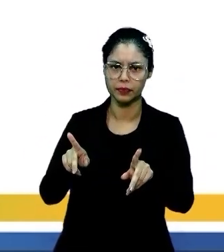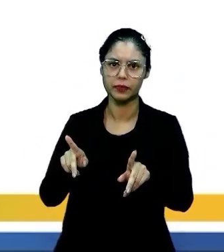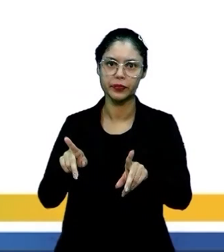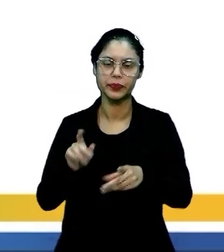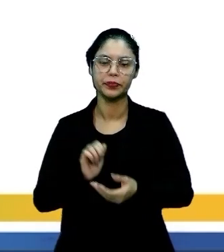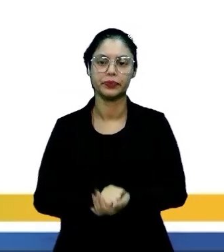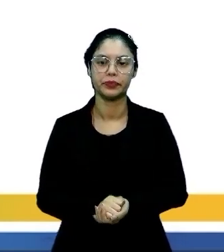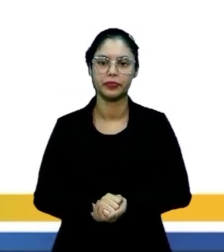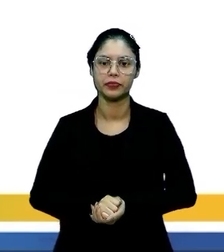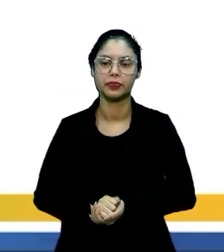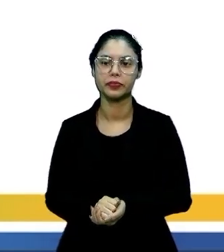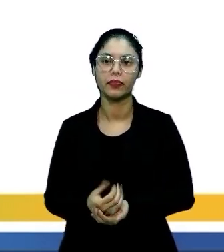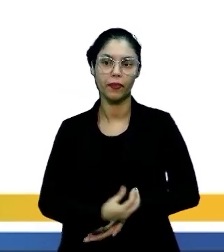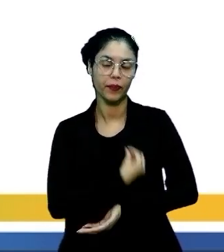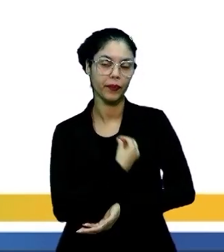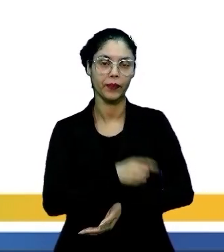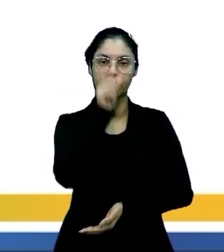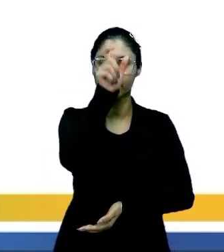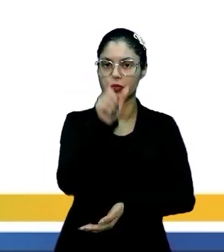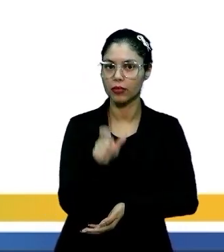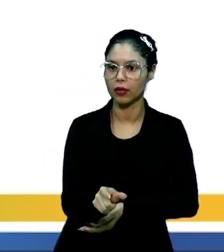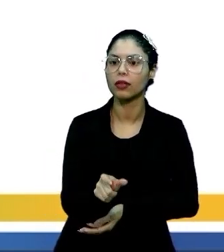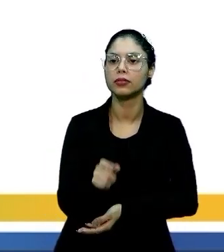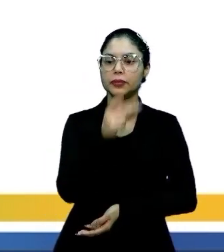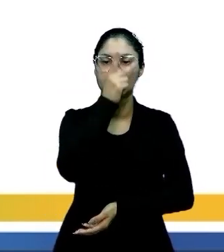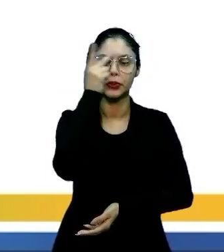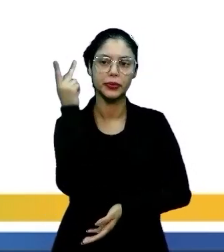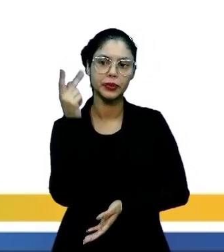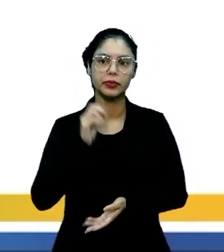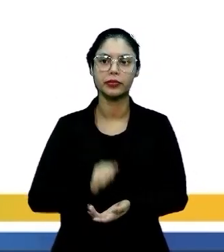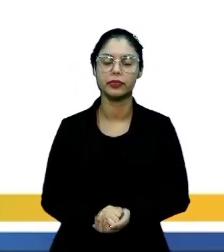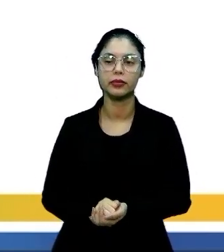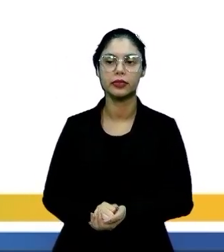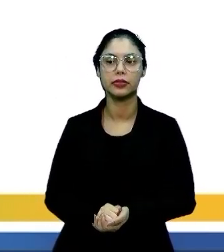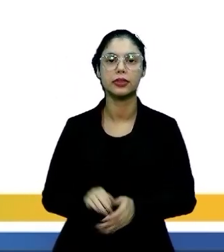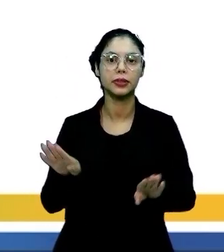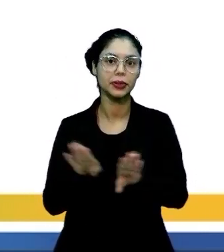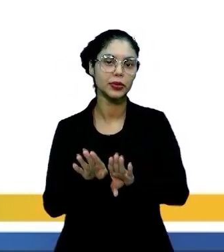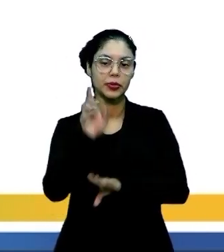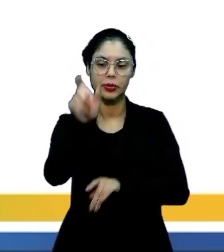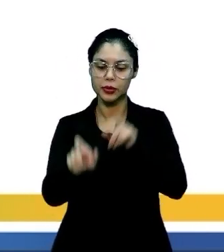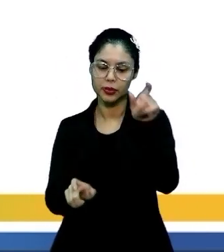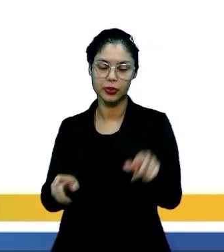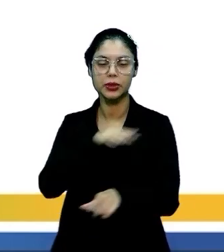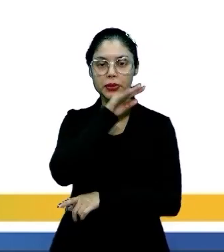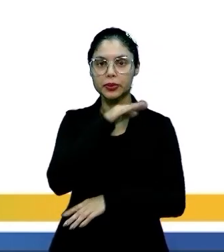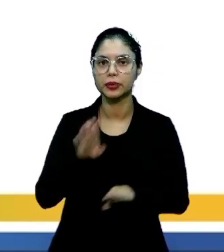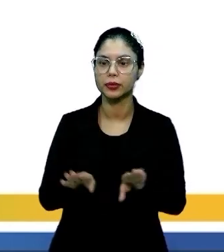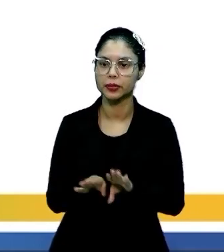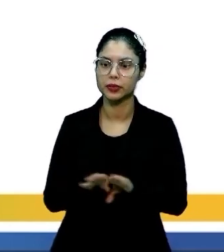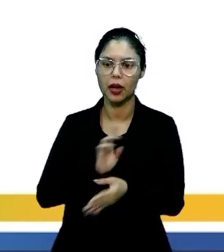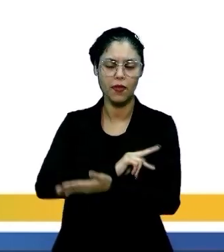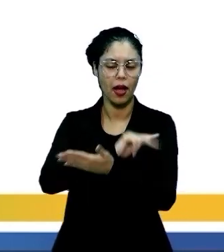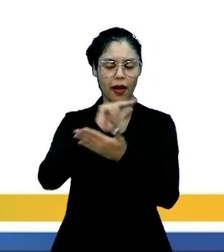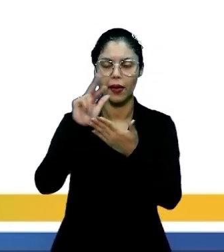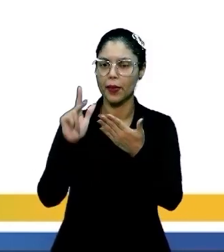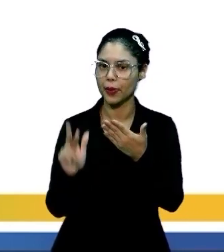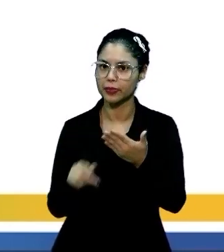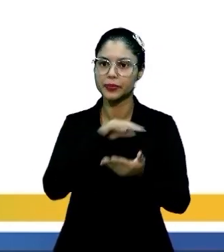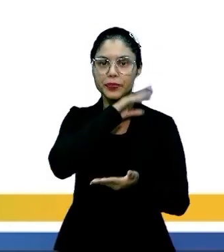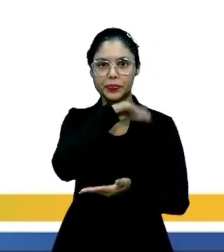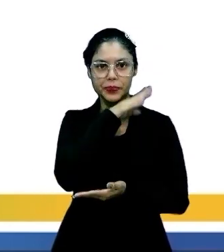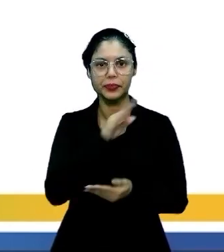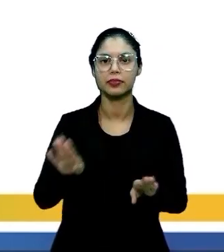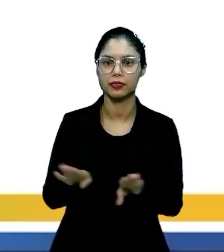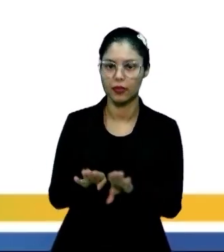né? A presença de pessoas também tem e personagens animados, né? Podem ser diversos tipos de animais aí